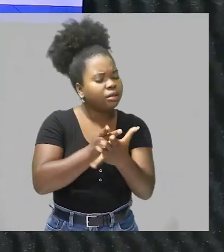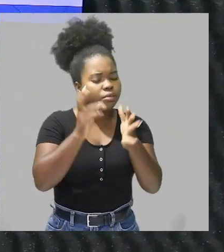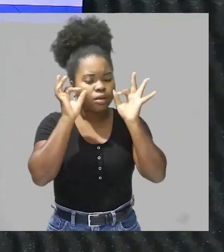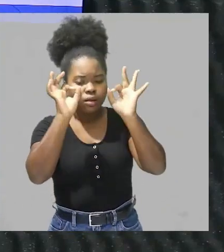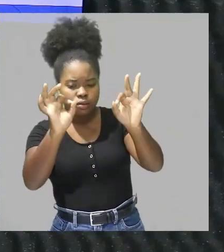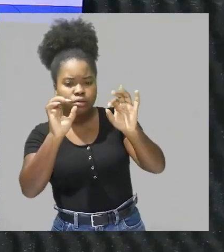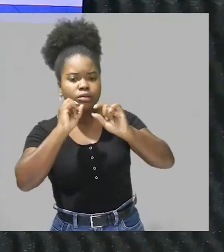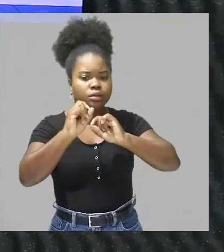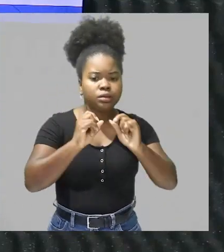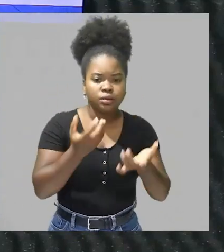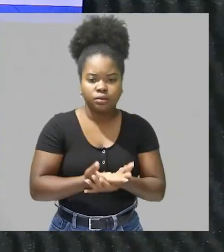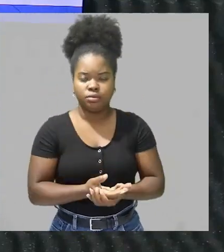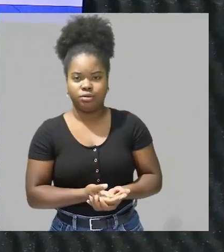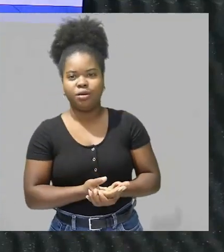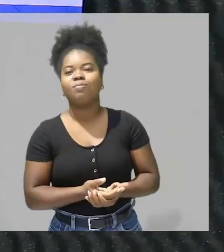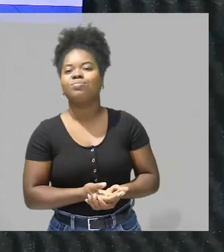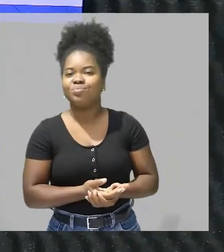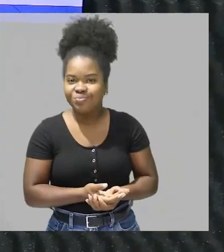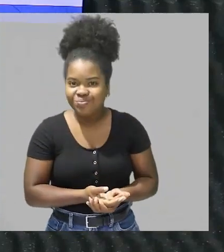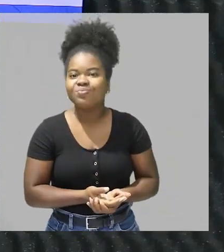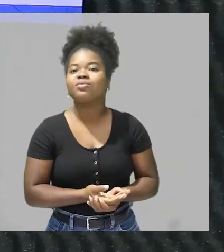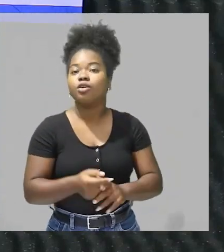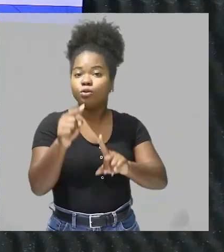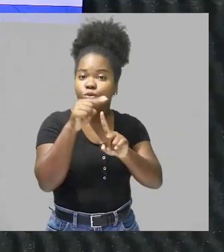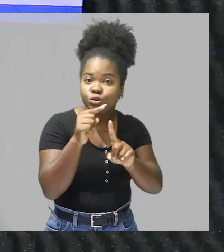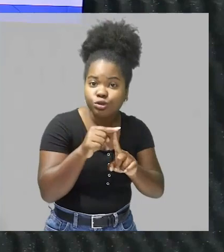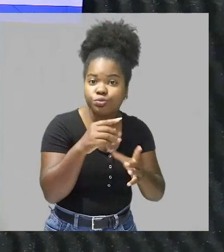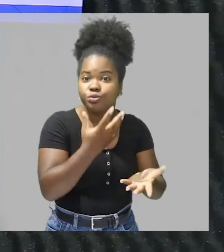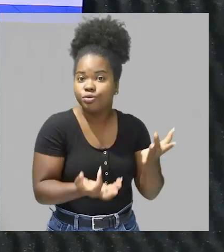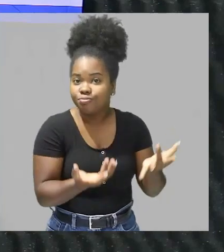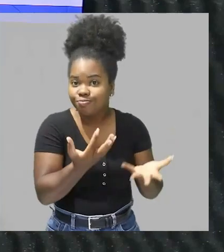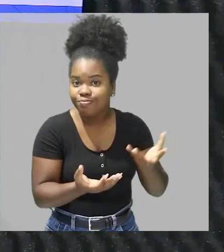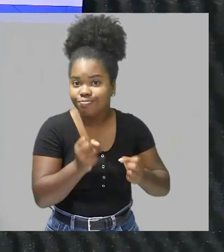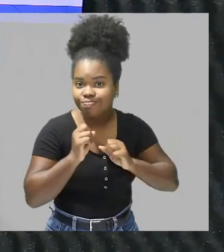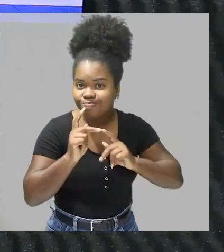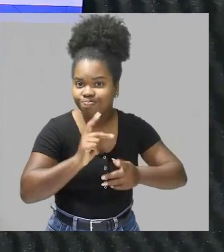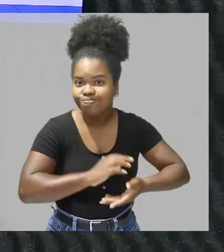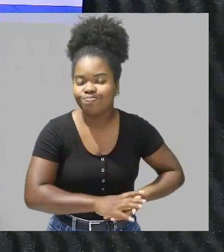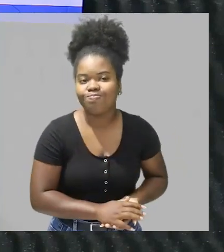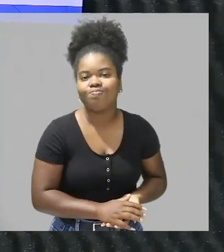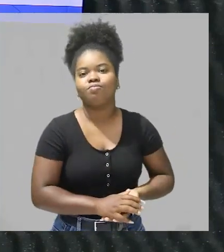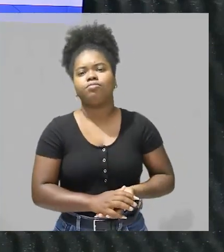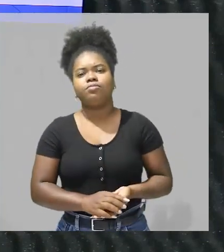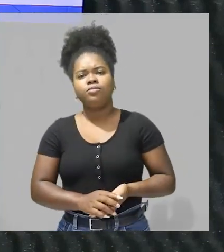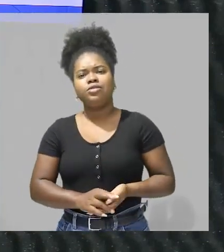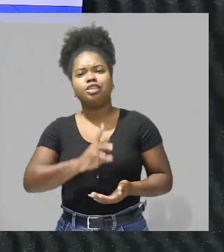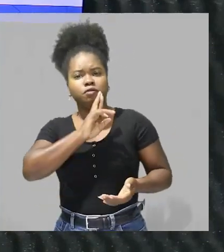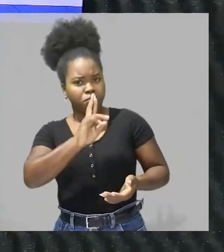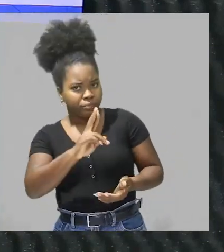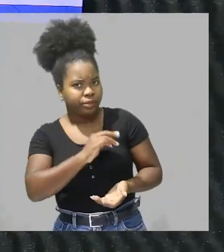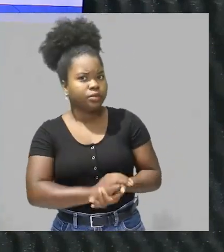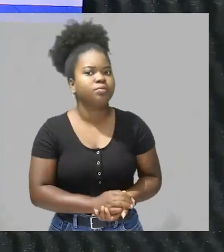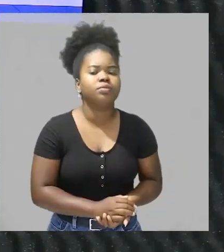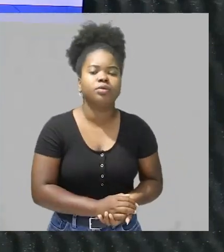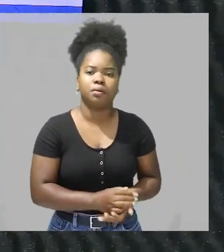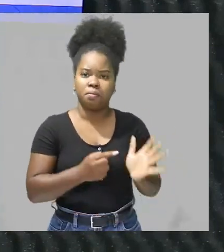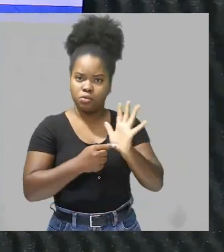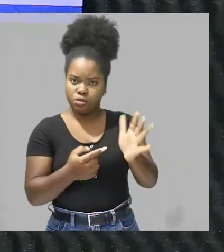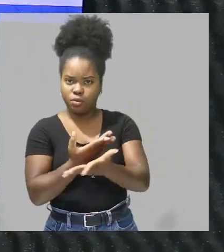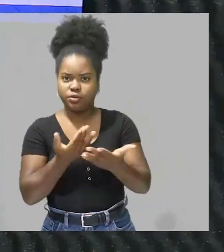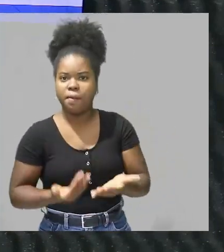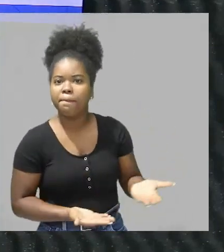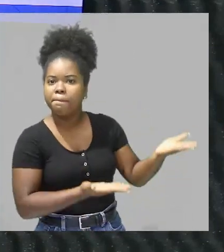atenção que nos produtos da combustão então é a resolução da questão turminha olha